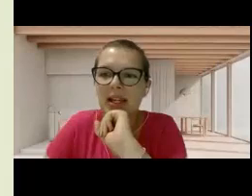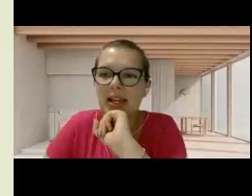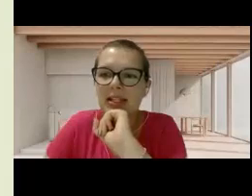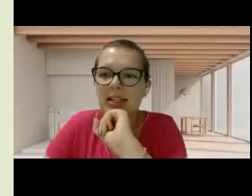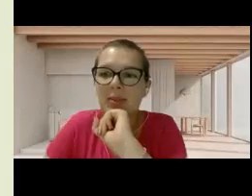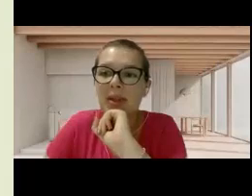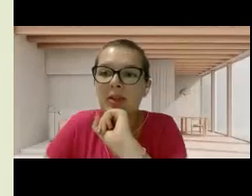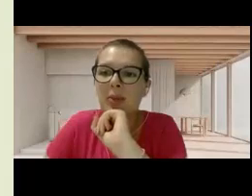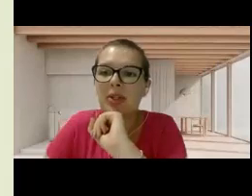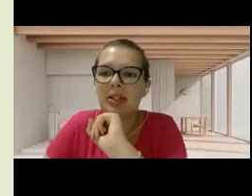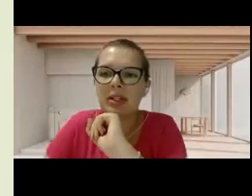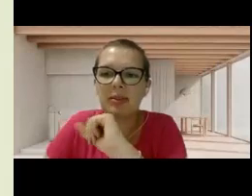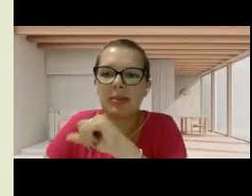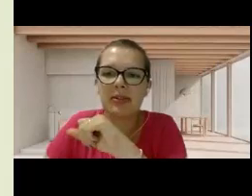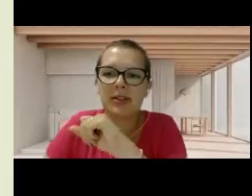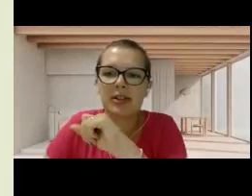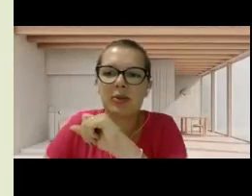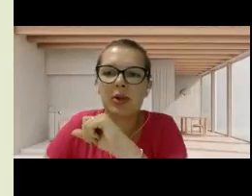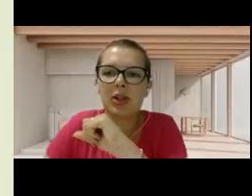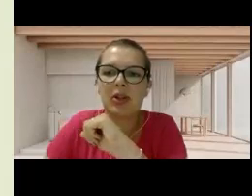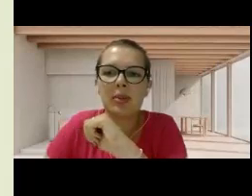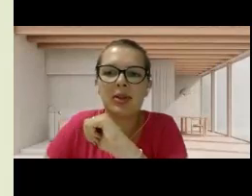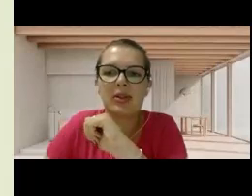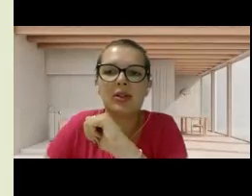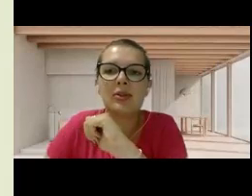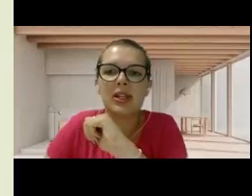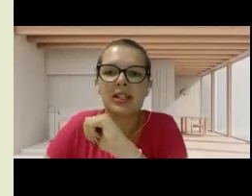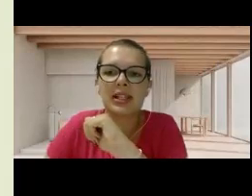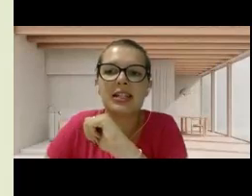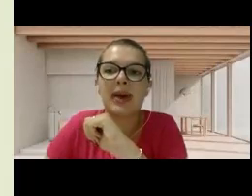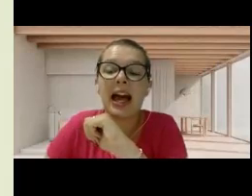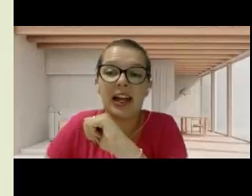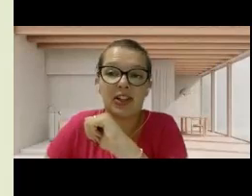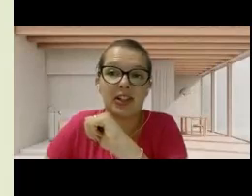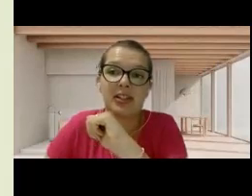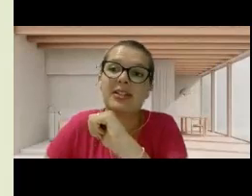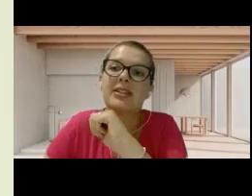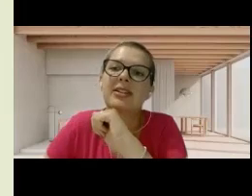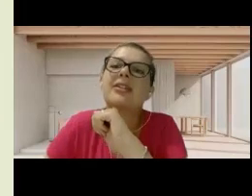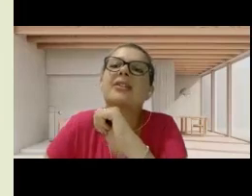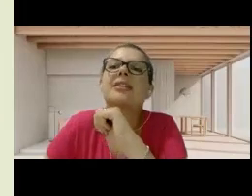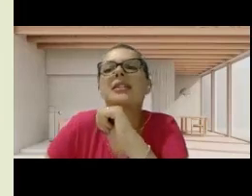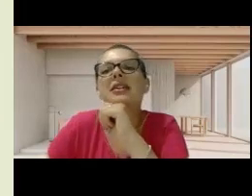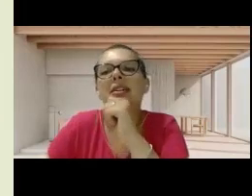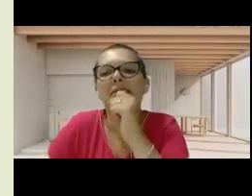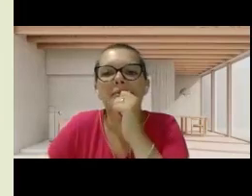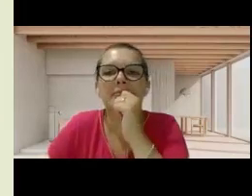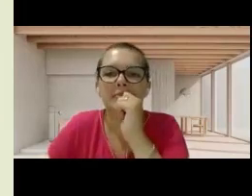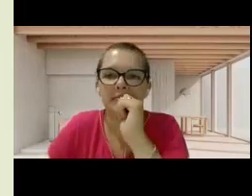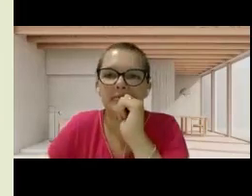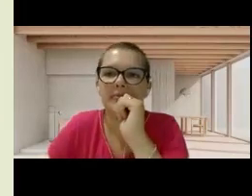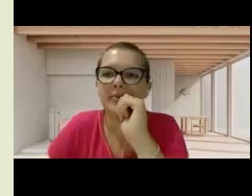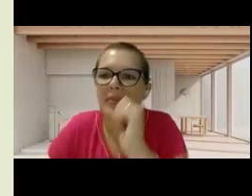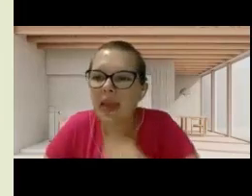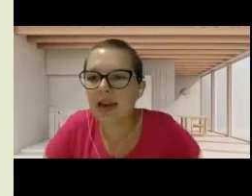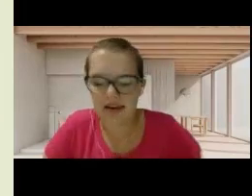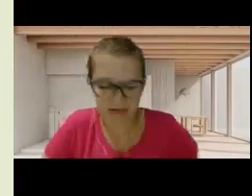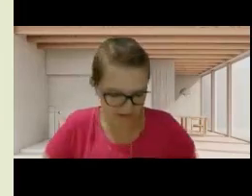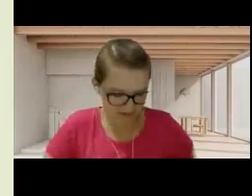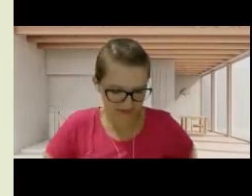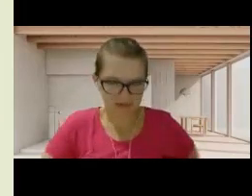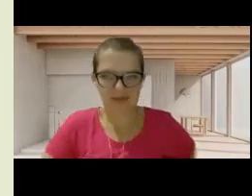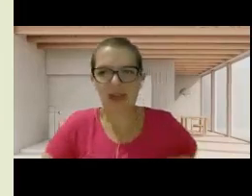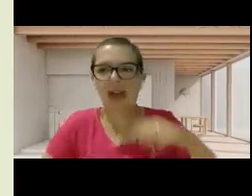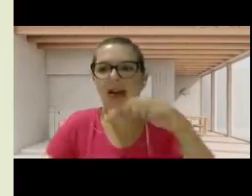civil ainda é extremamente importante para fazer o monitoramento e segurança das barragens. Pode repetir o comecinho da